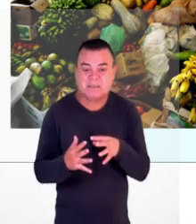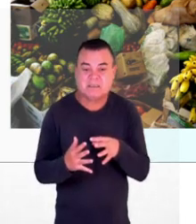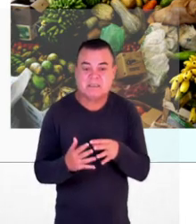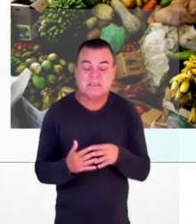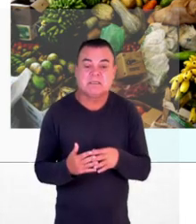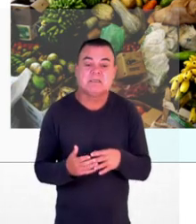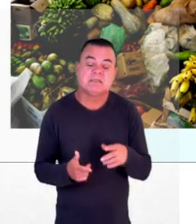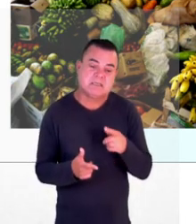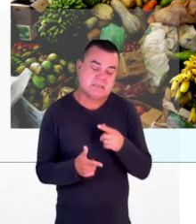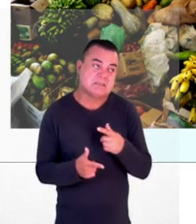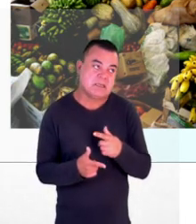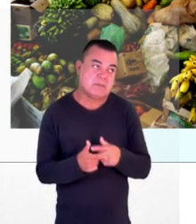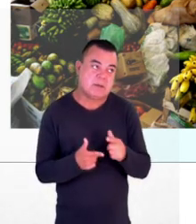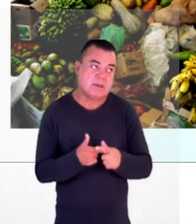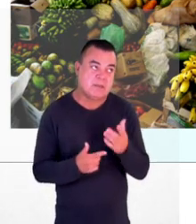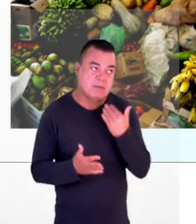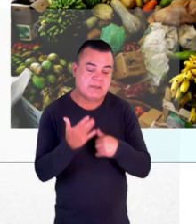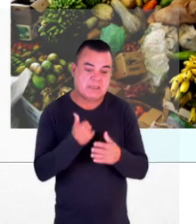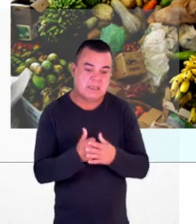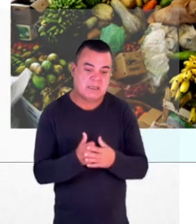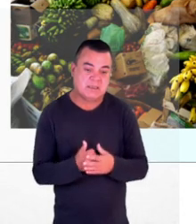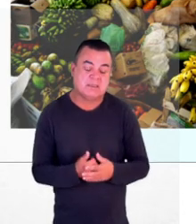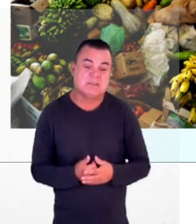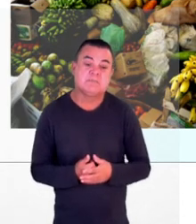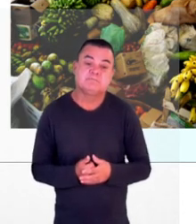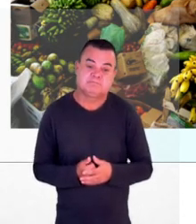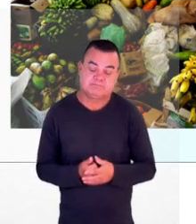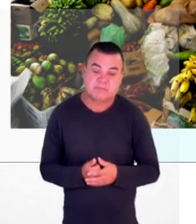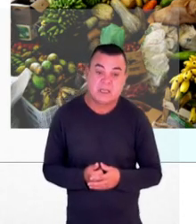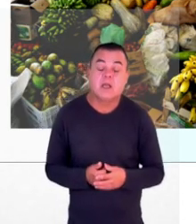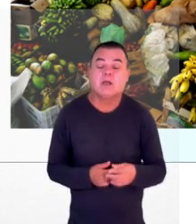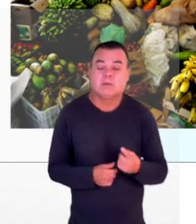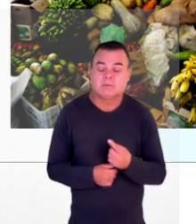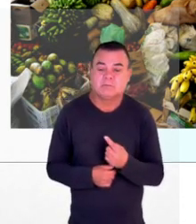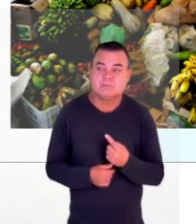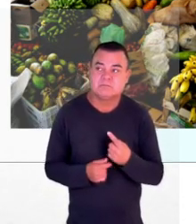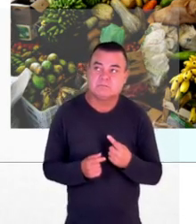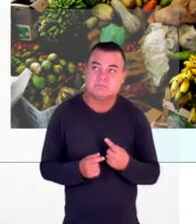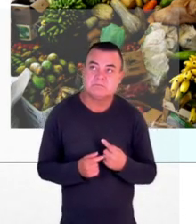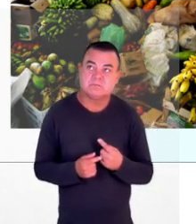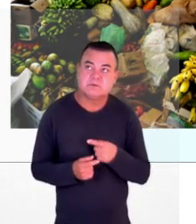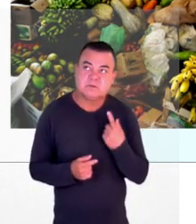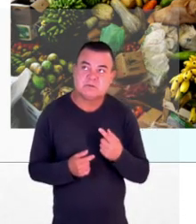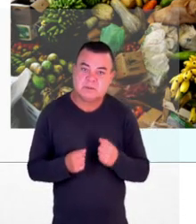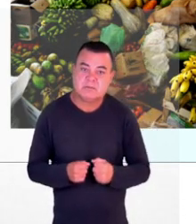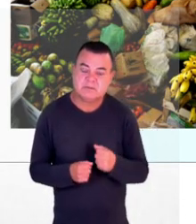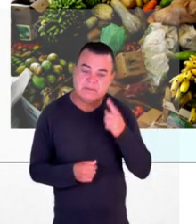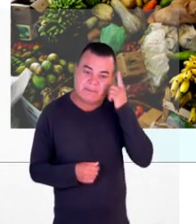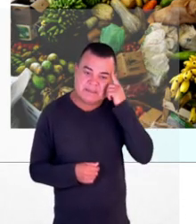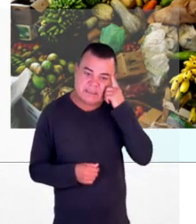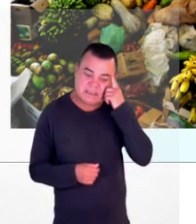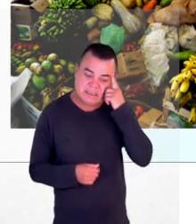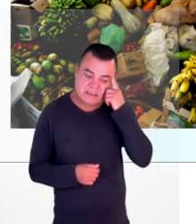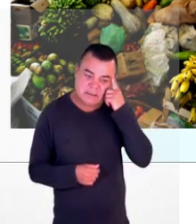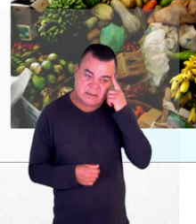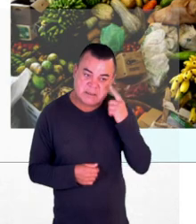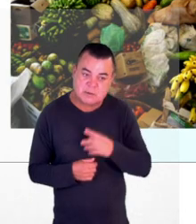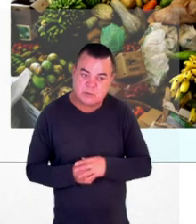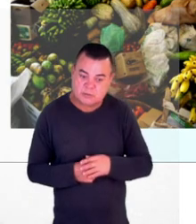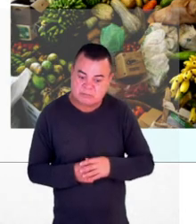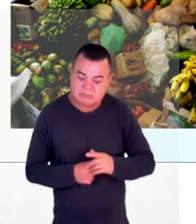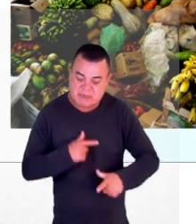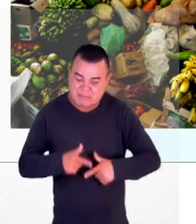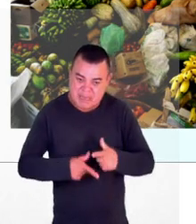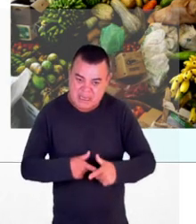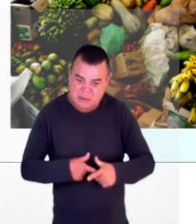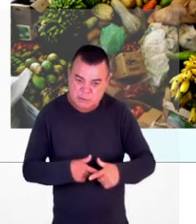eh nós podemos pensar no seguinte né uma a situação de trabalho precarizada né nos dias de